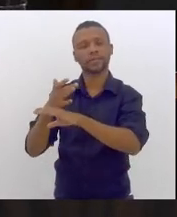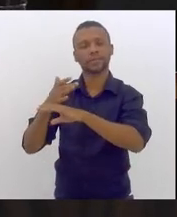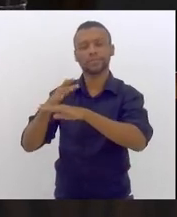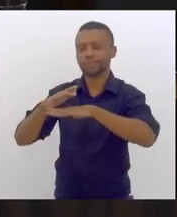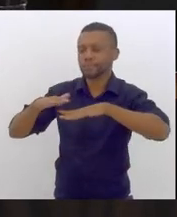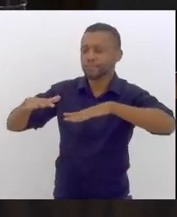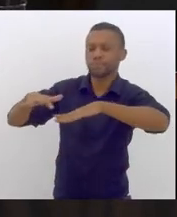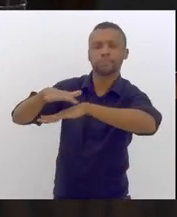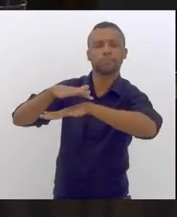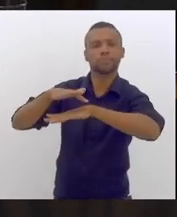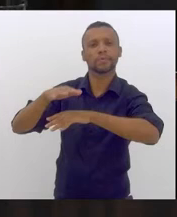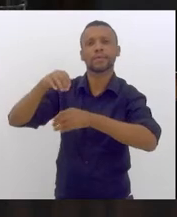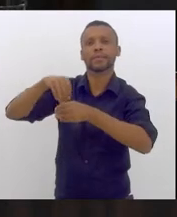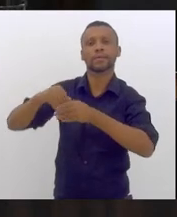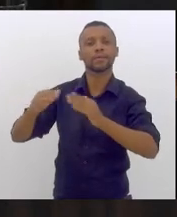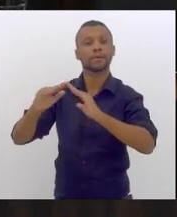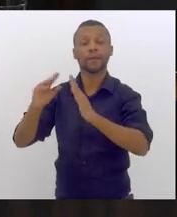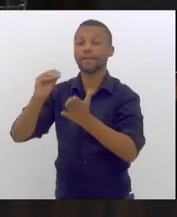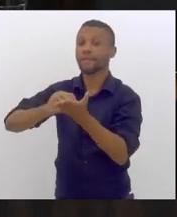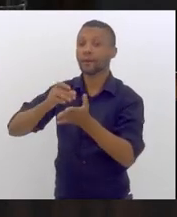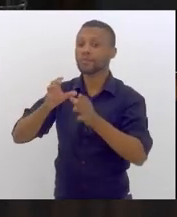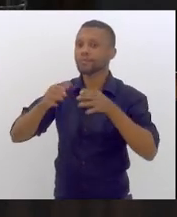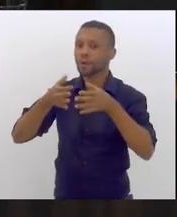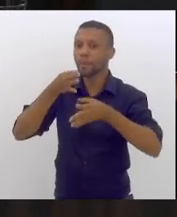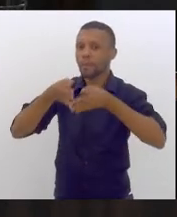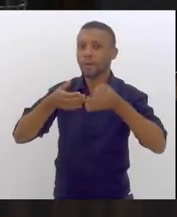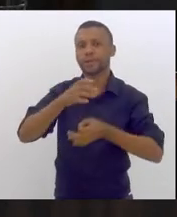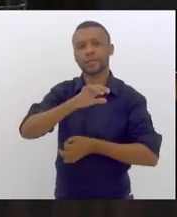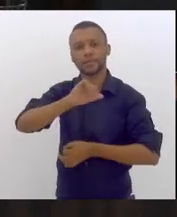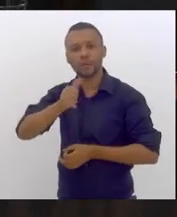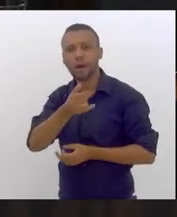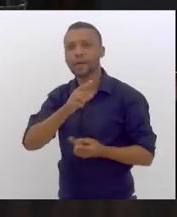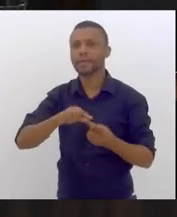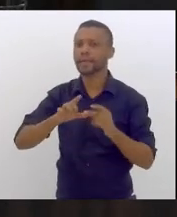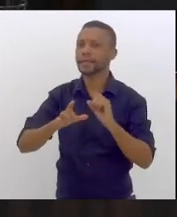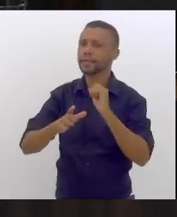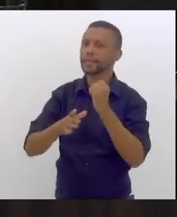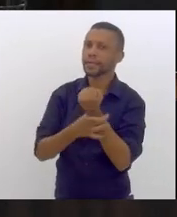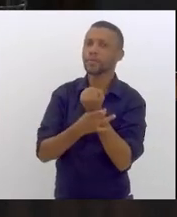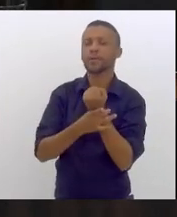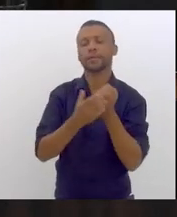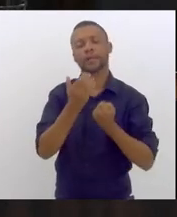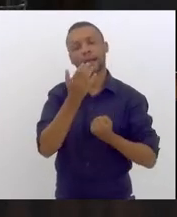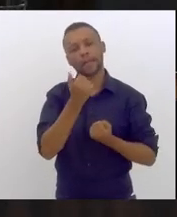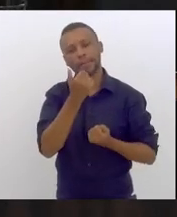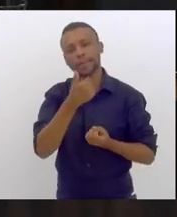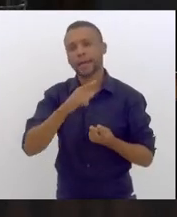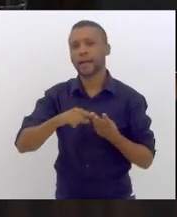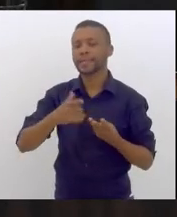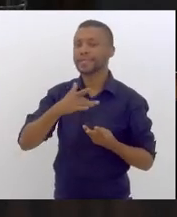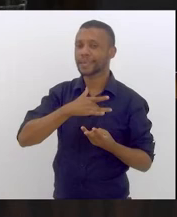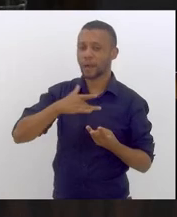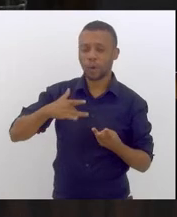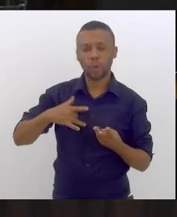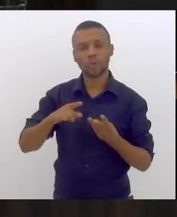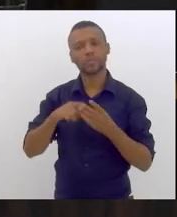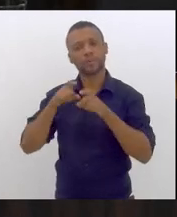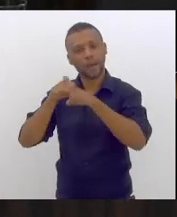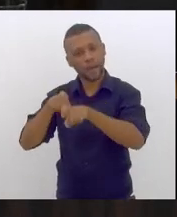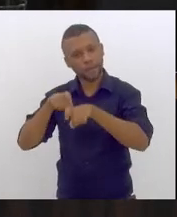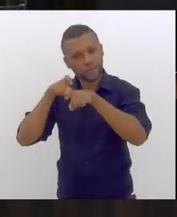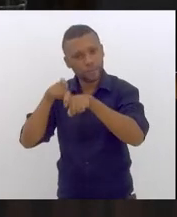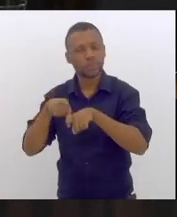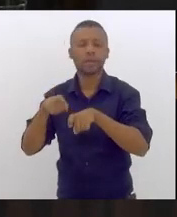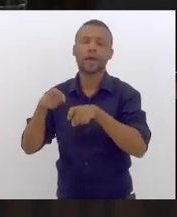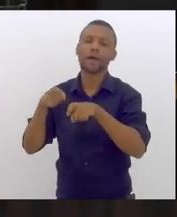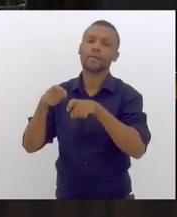moradias. Pendendo de pareceres das comissões de Constituição e Justiça, de Segurança Alimentar, de Saúde, de Agricultura, Pecuária